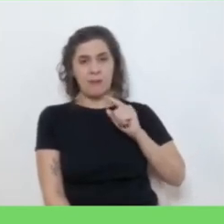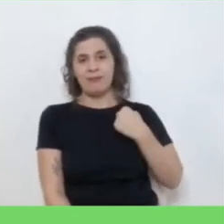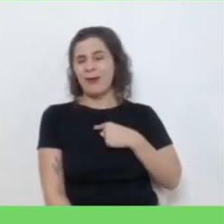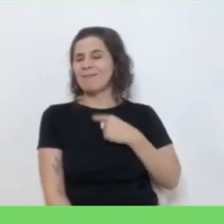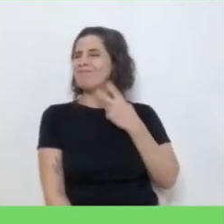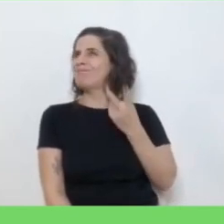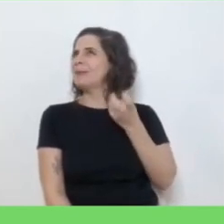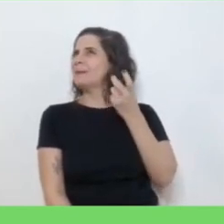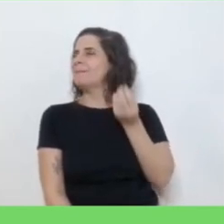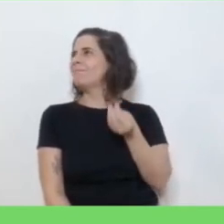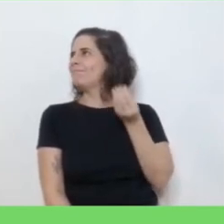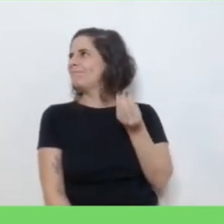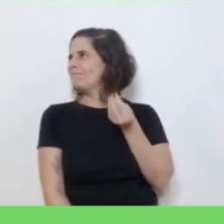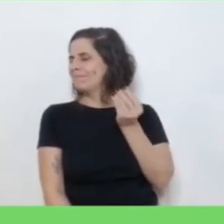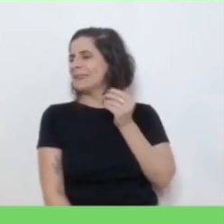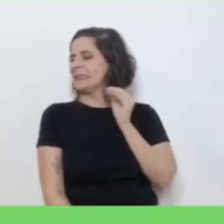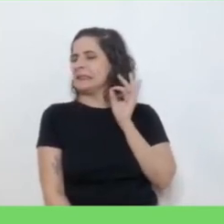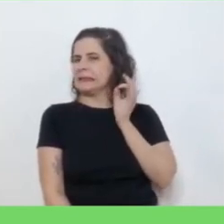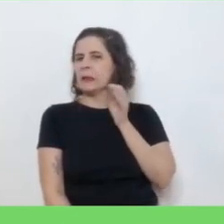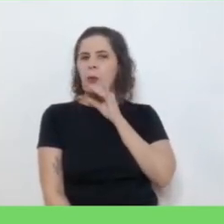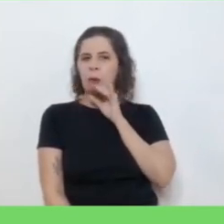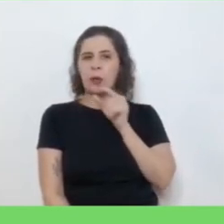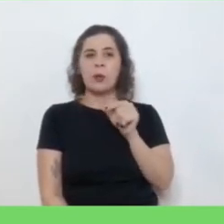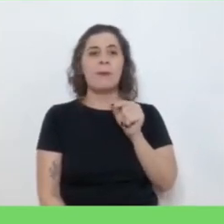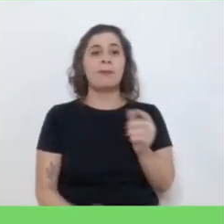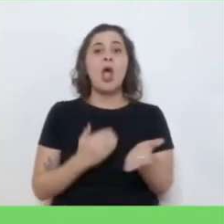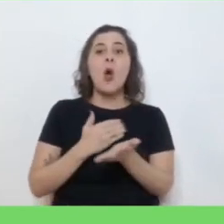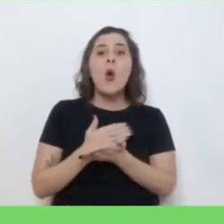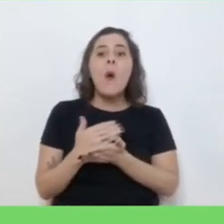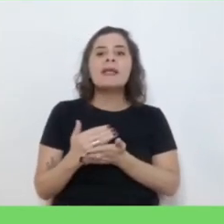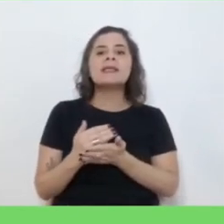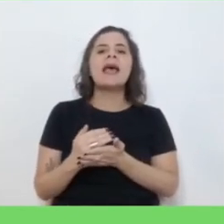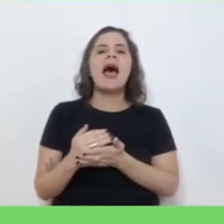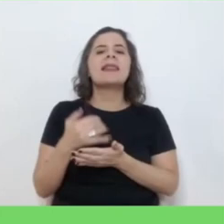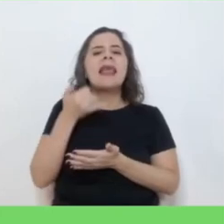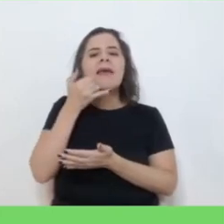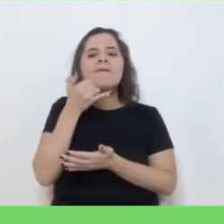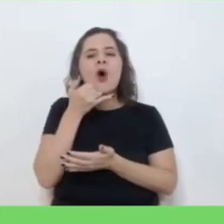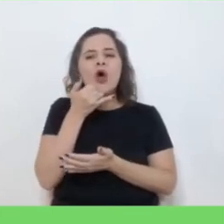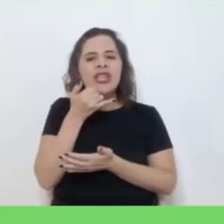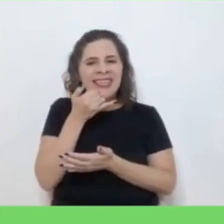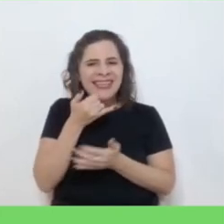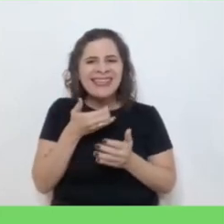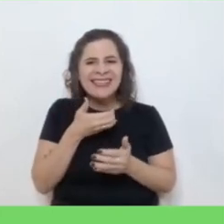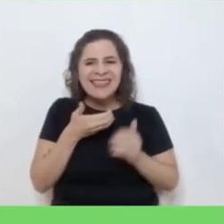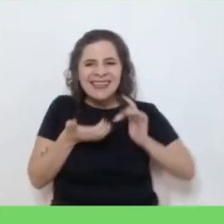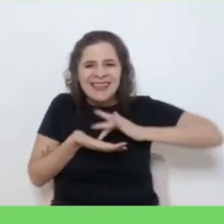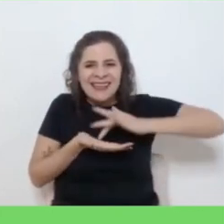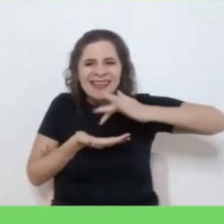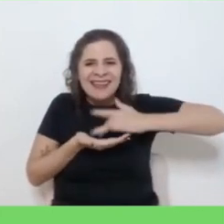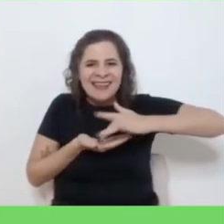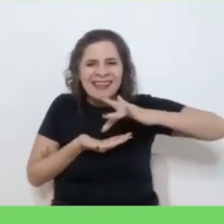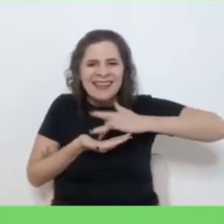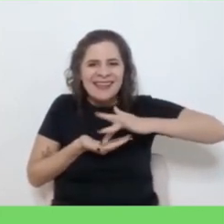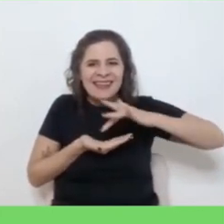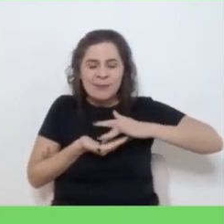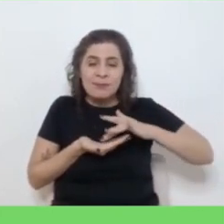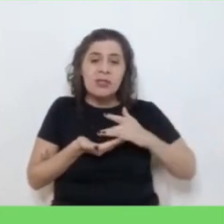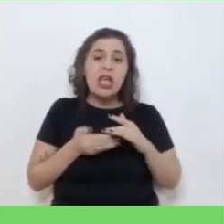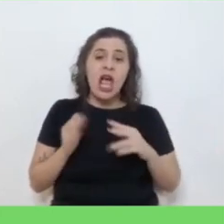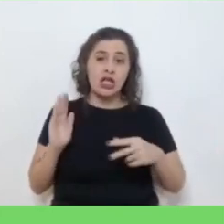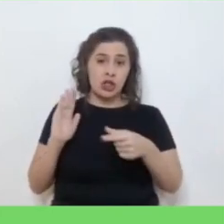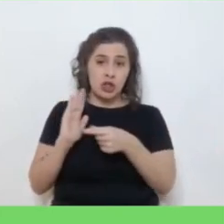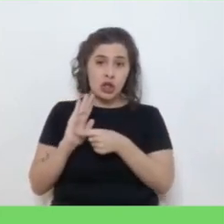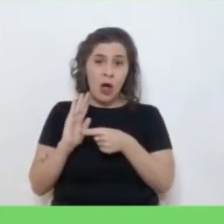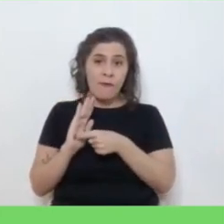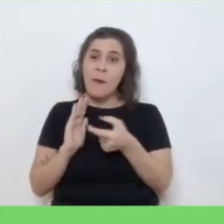aquela coisa, aquela época de começo de smartphone, em que você tinha muito pouco software